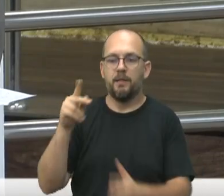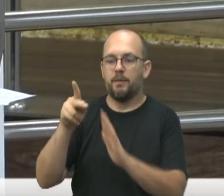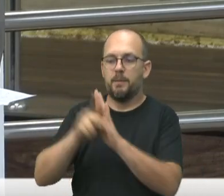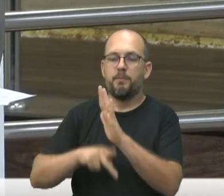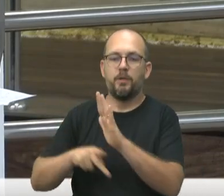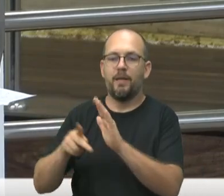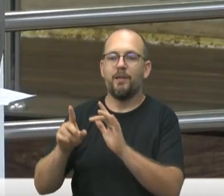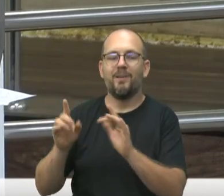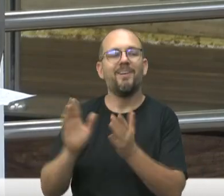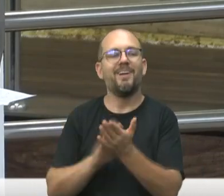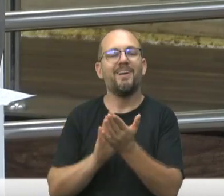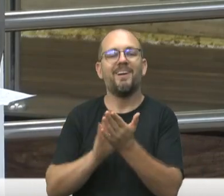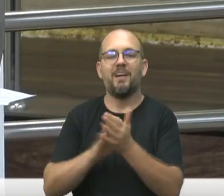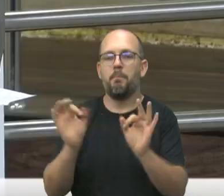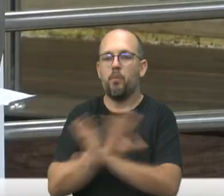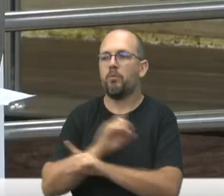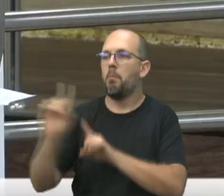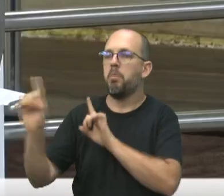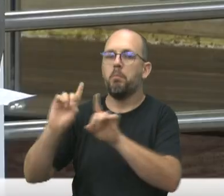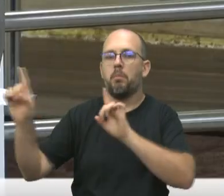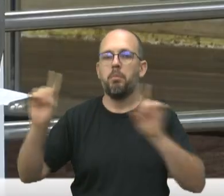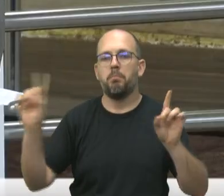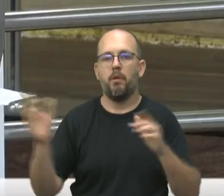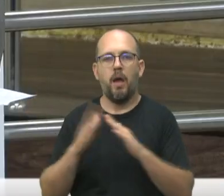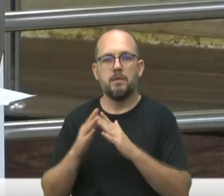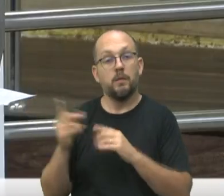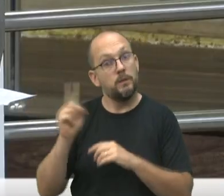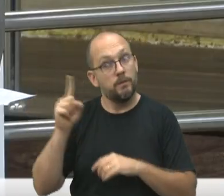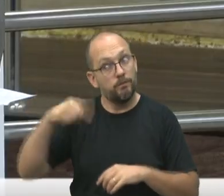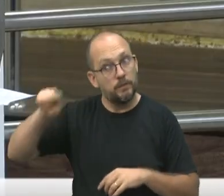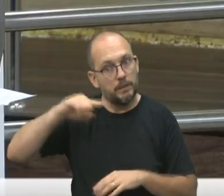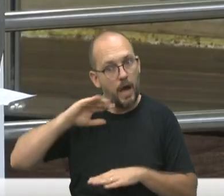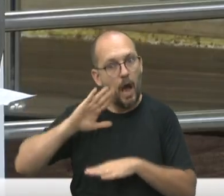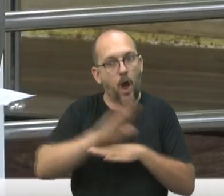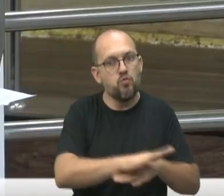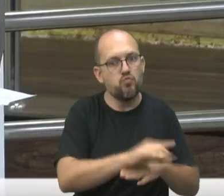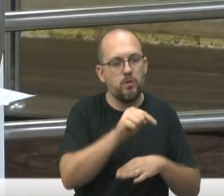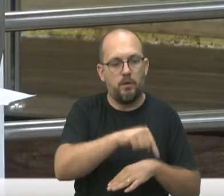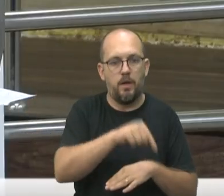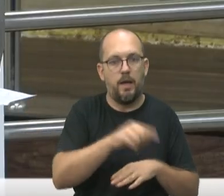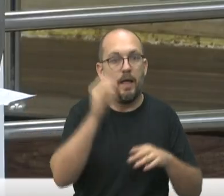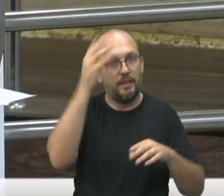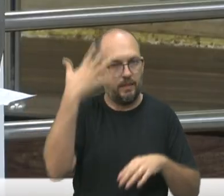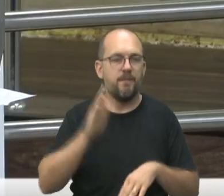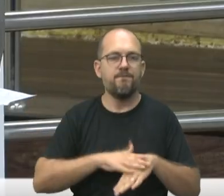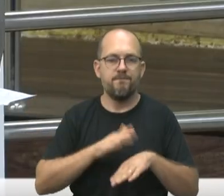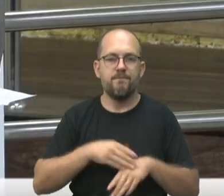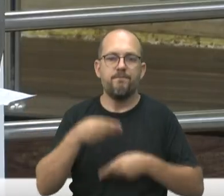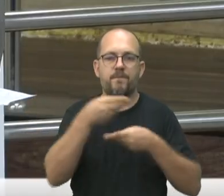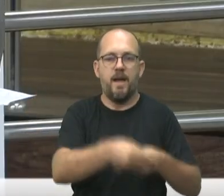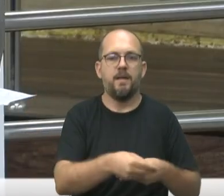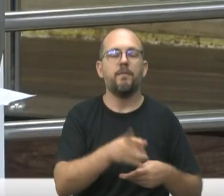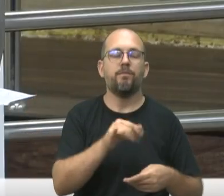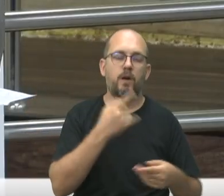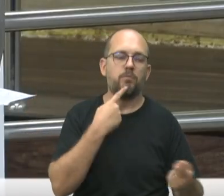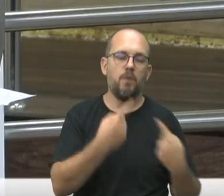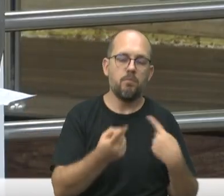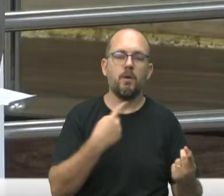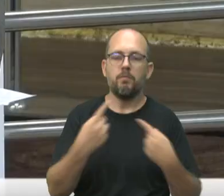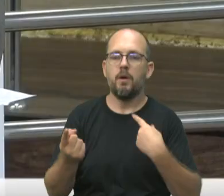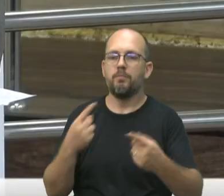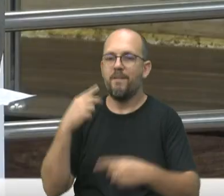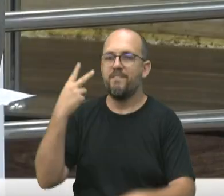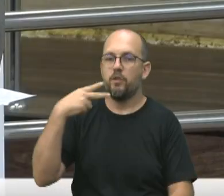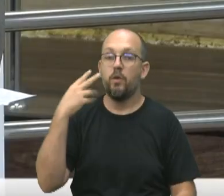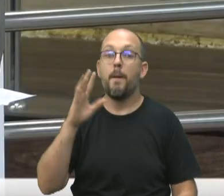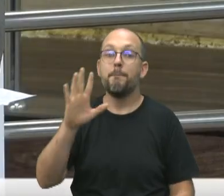daqui para casa, é vocês ajudarem a Dani a aprovar esse projeto. Porque ela vai fazer a parte dela, vai dialogar com os vereadores. Agora, o